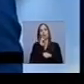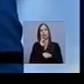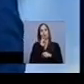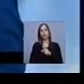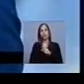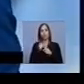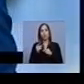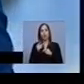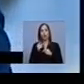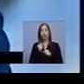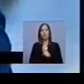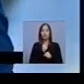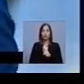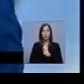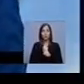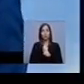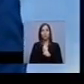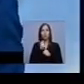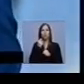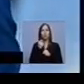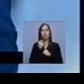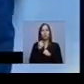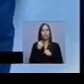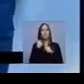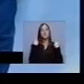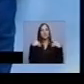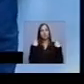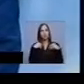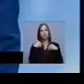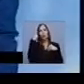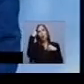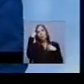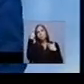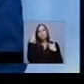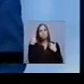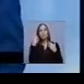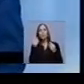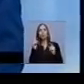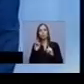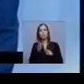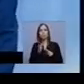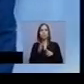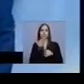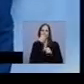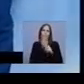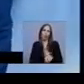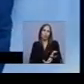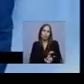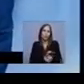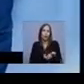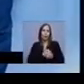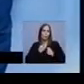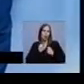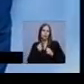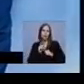cognitiva não precisa tanto exercício não precisa tão complexo como o projeto pouco sol para vocês é bastante claro que o site seja nós soubemos recuperar